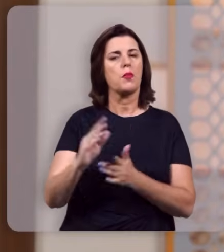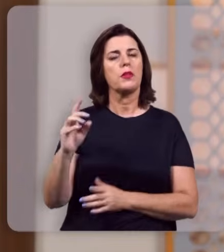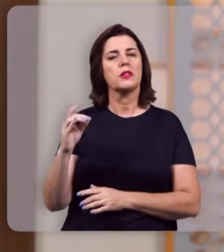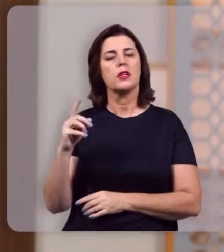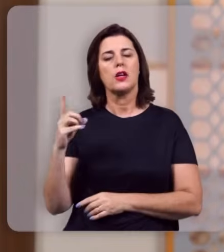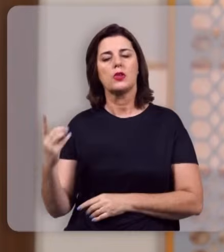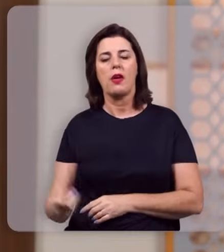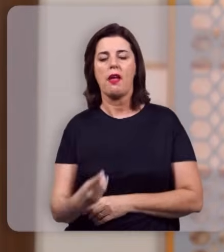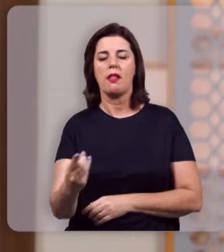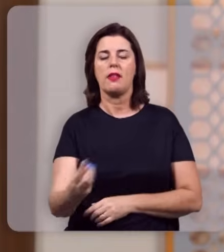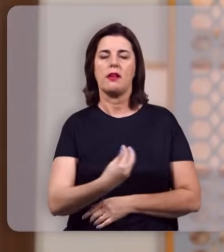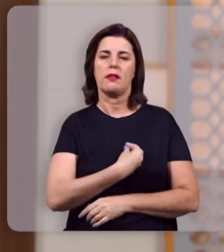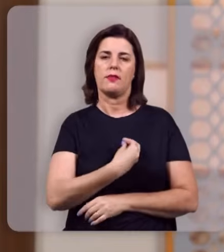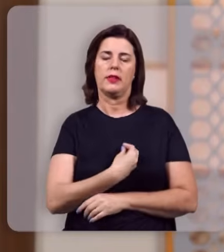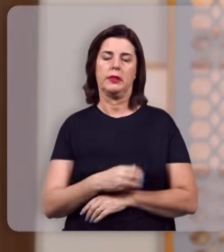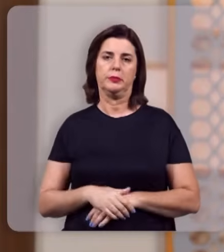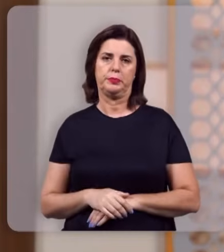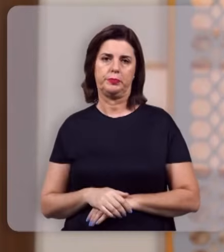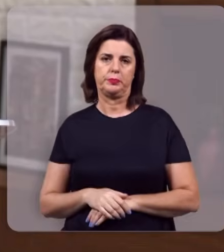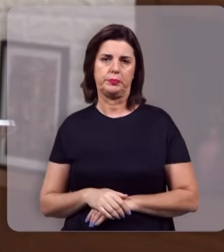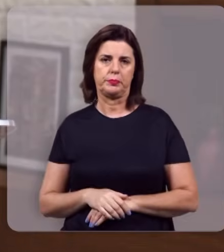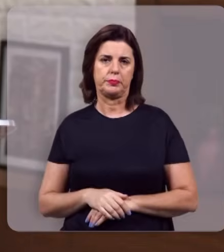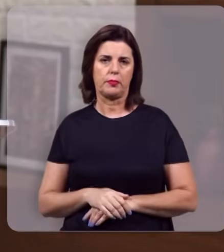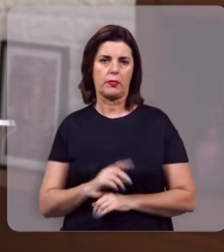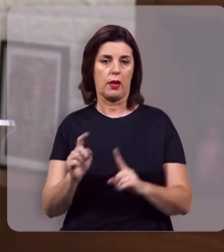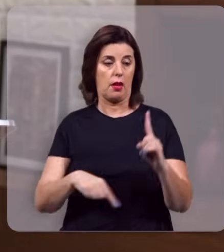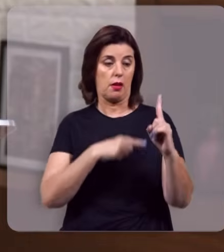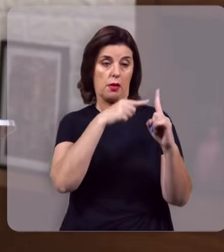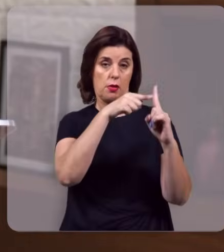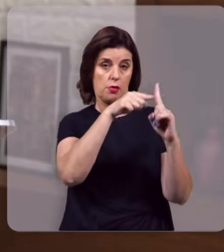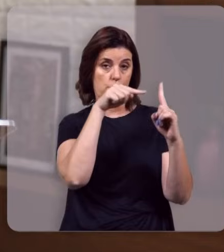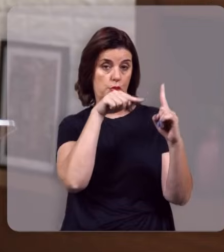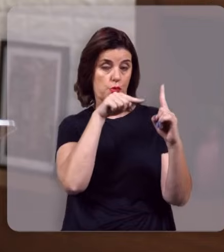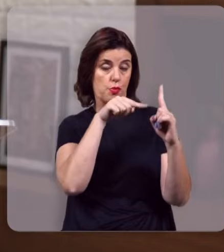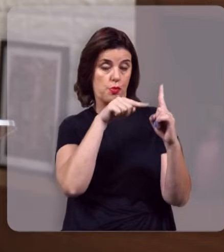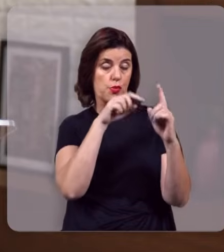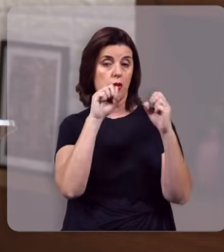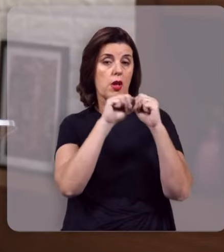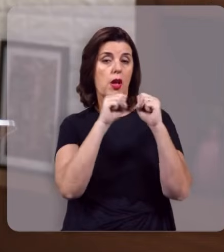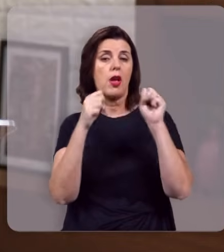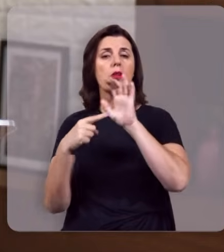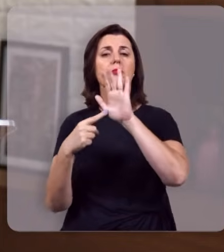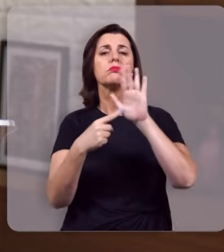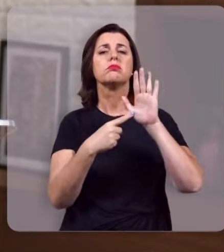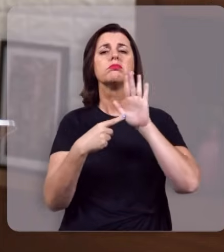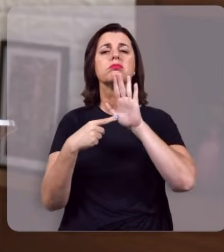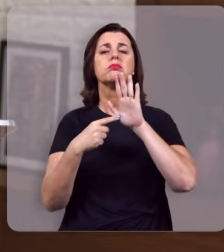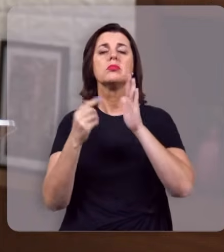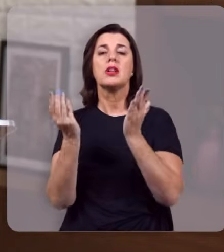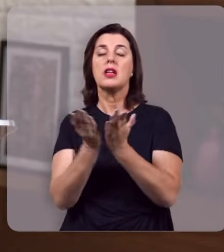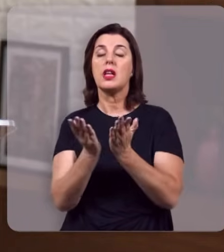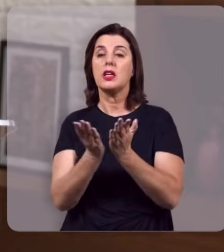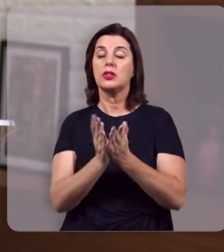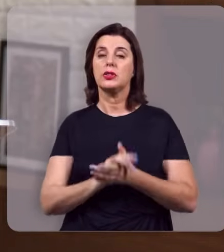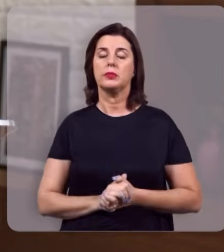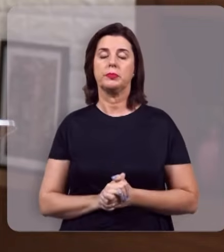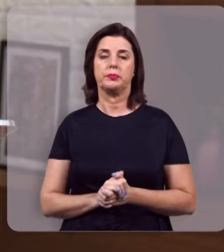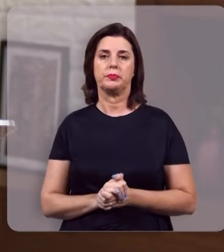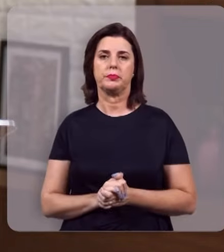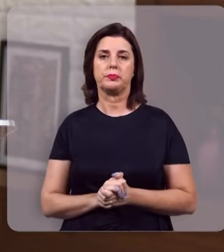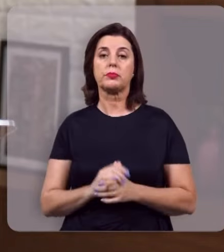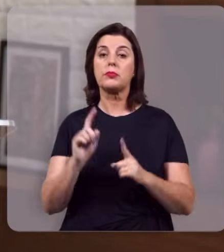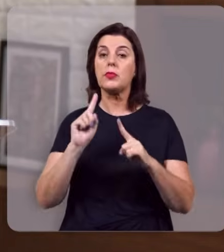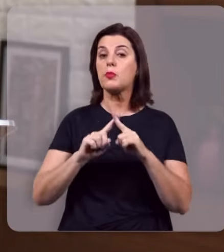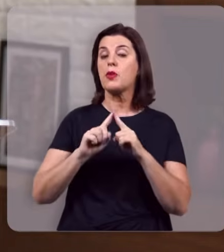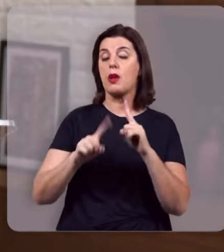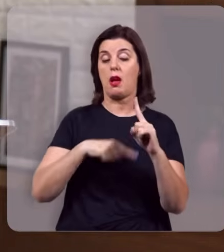a imortalidade. A cruz é o grande emblema do cristianismo,